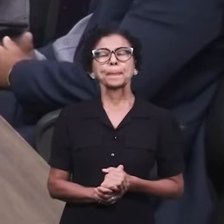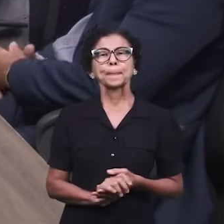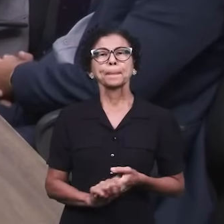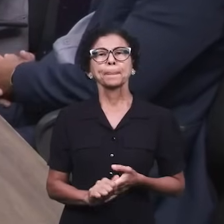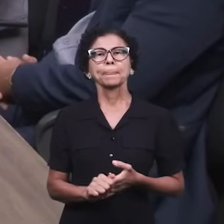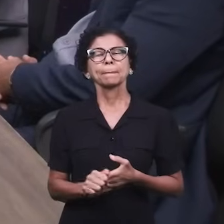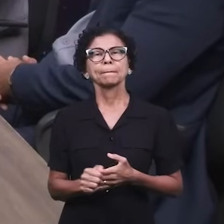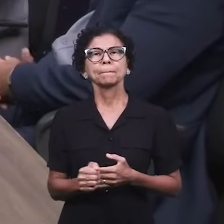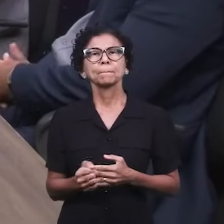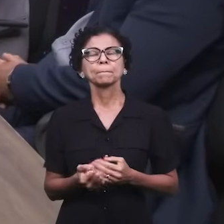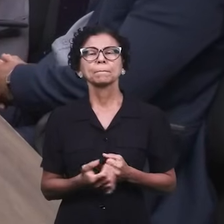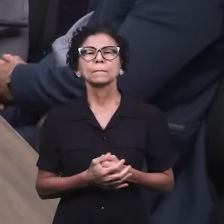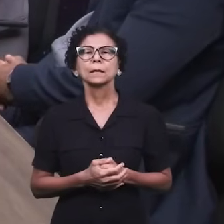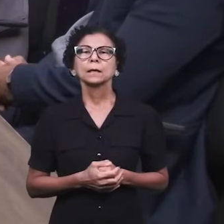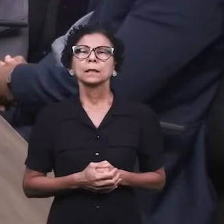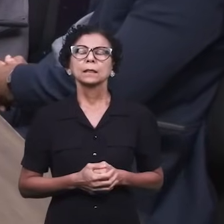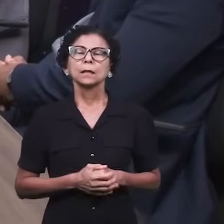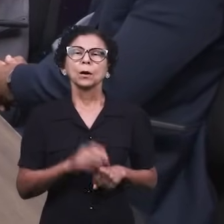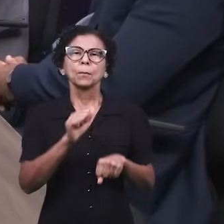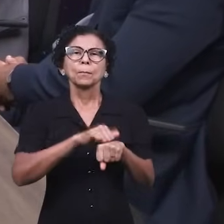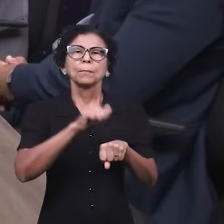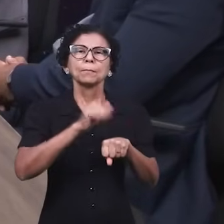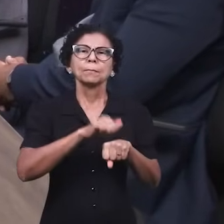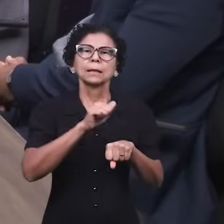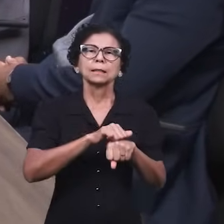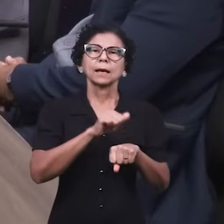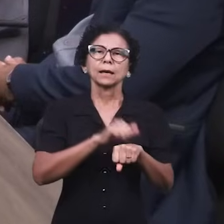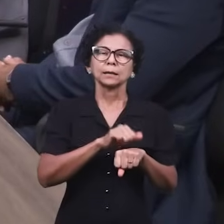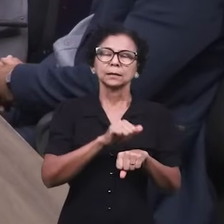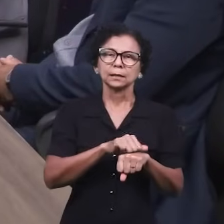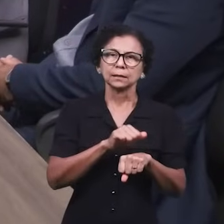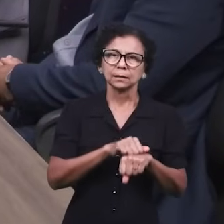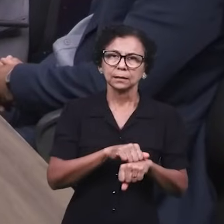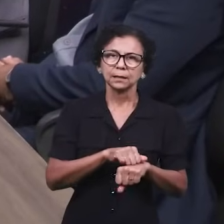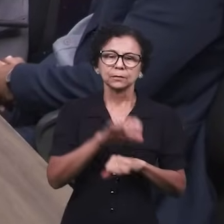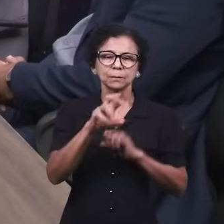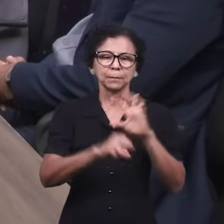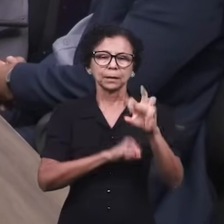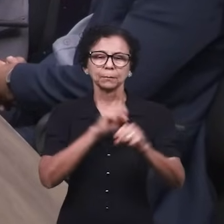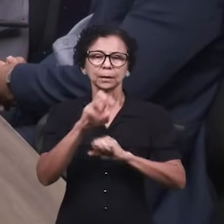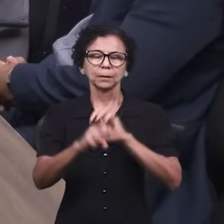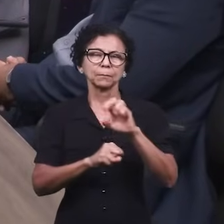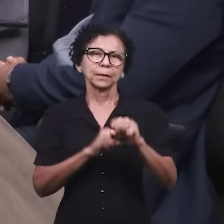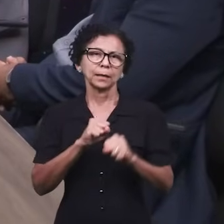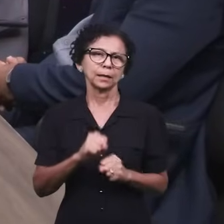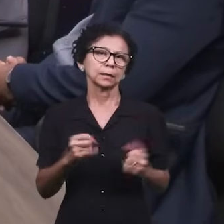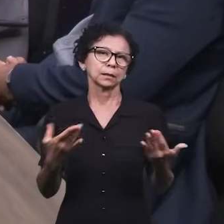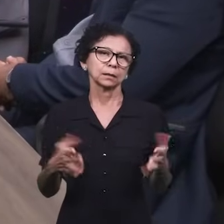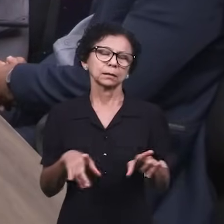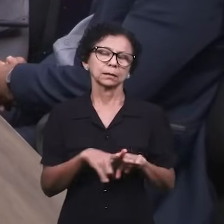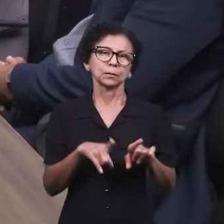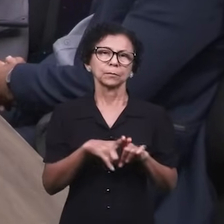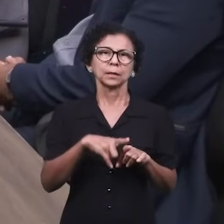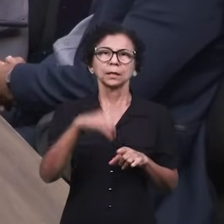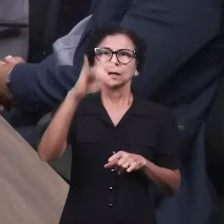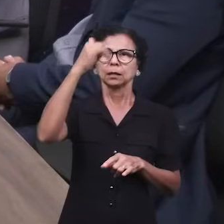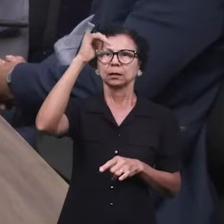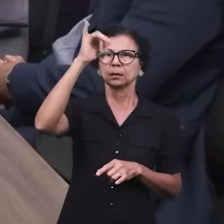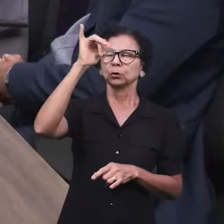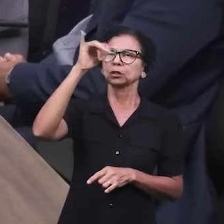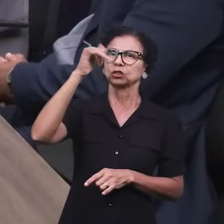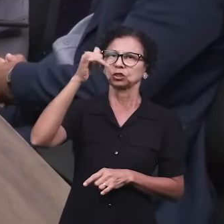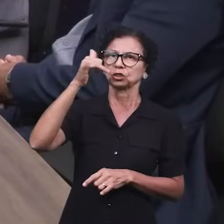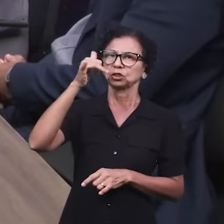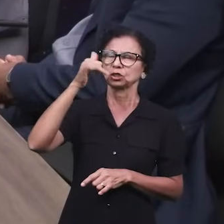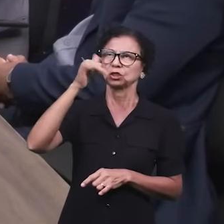palpável. E tudo que tem na obra criadora é matéria, inclusive até energia, né? A energia, a luz, né? A